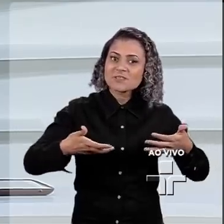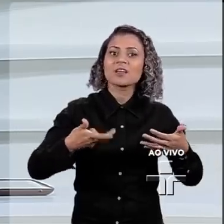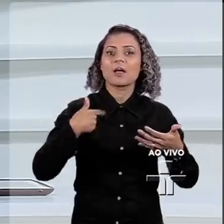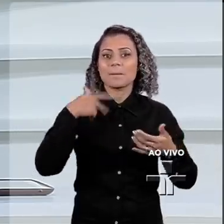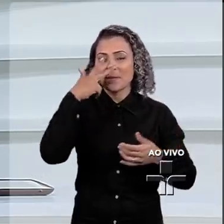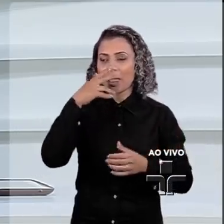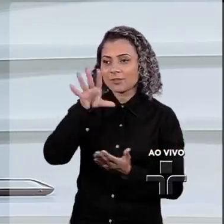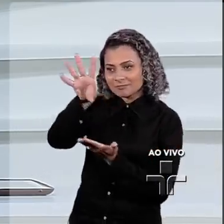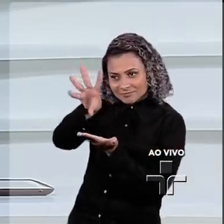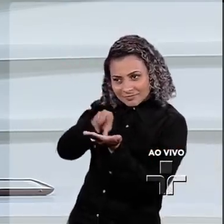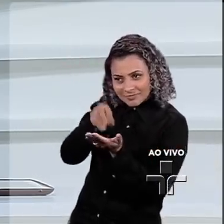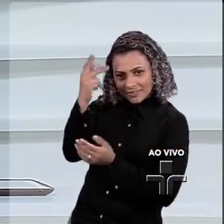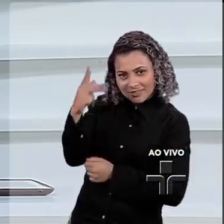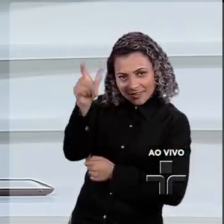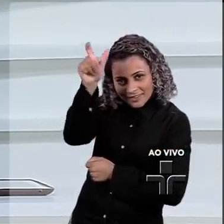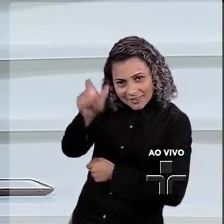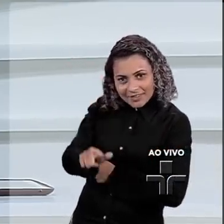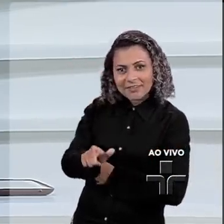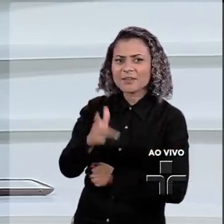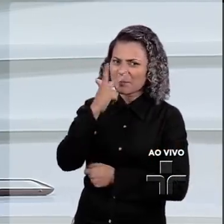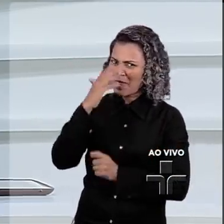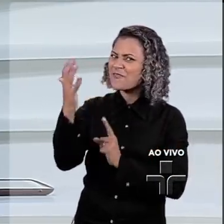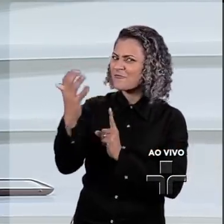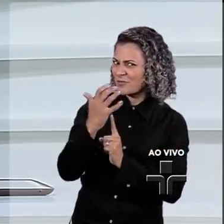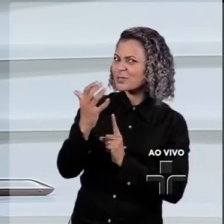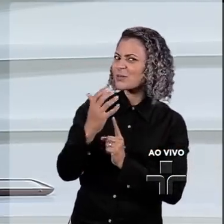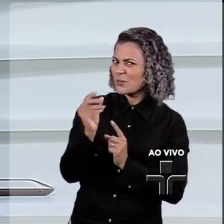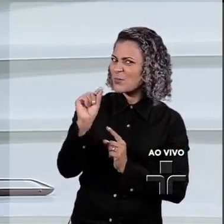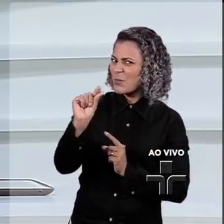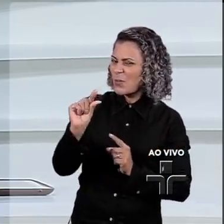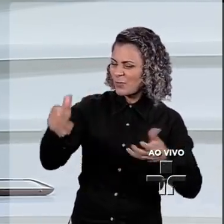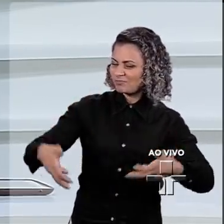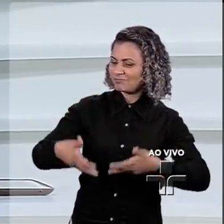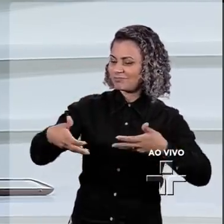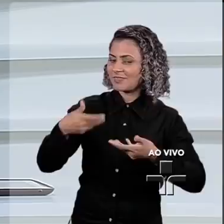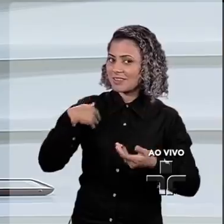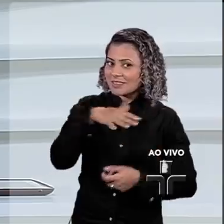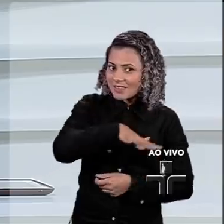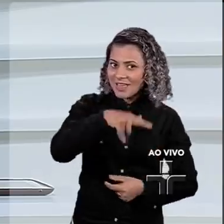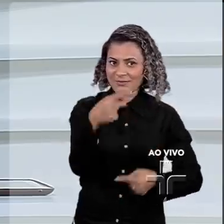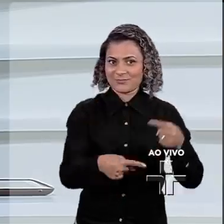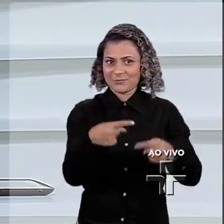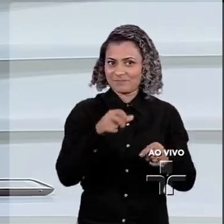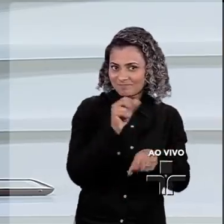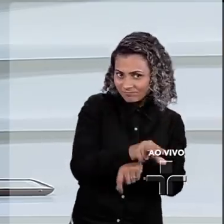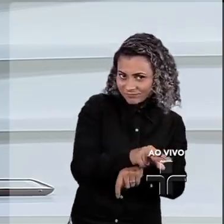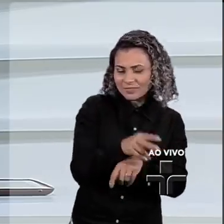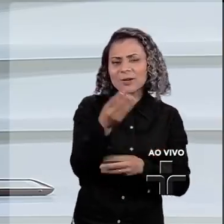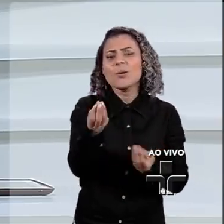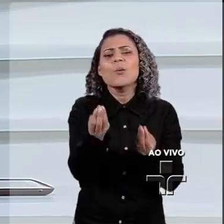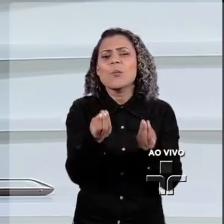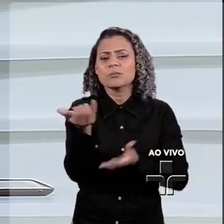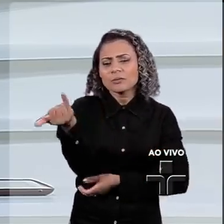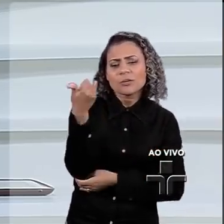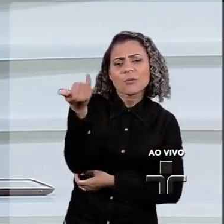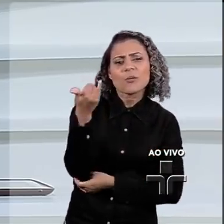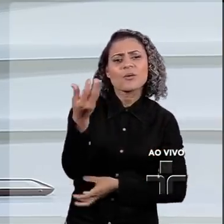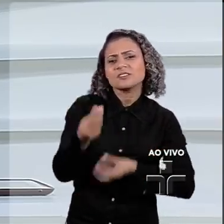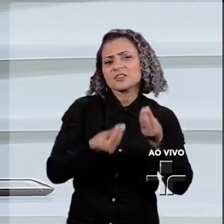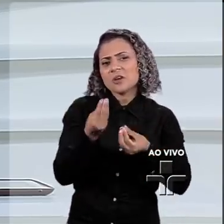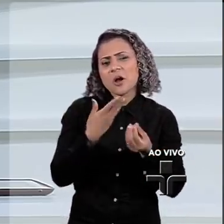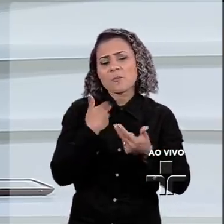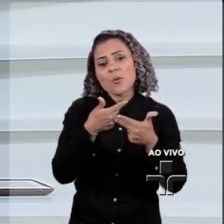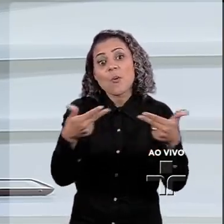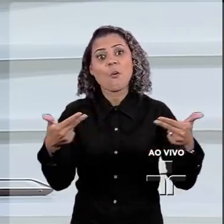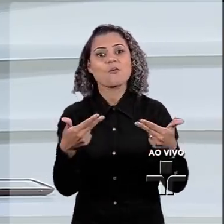nele, né? Que certamente ele te motivou muito para fazer política e tal. Queria que você contasse algumas coisas